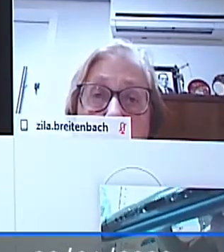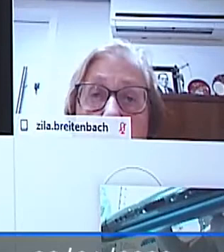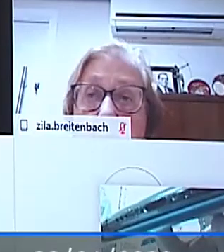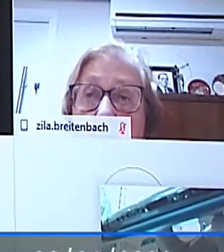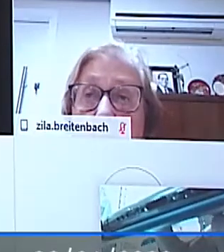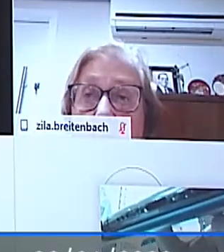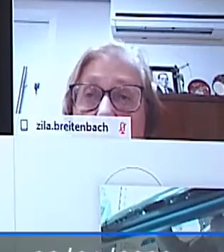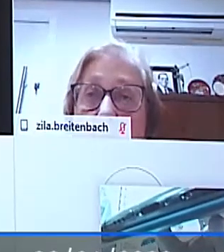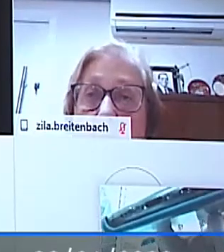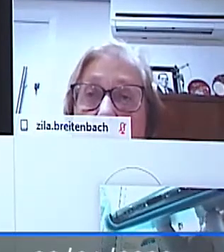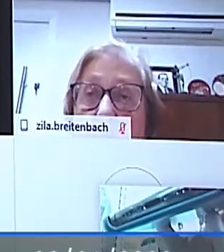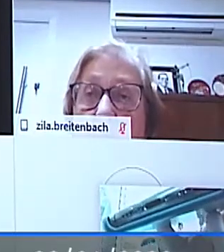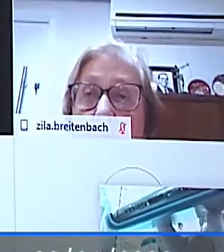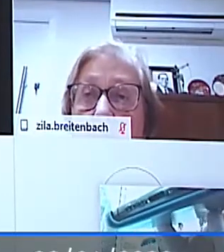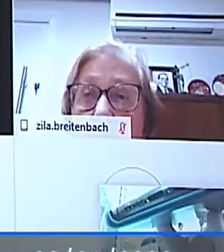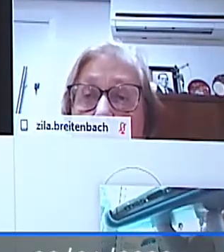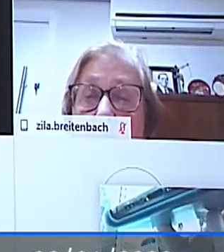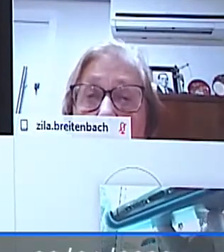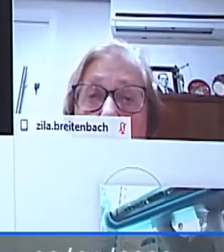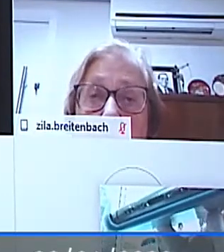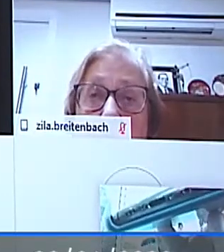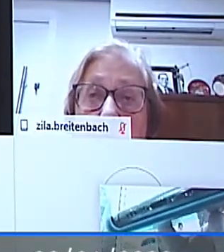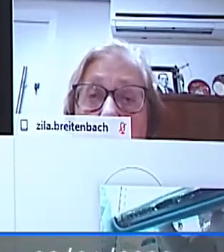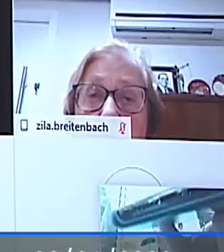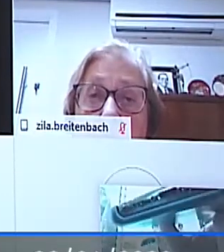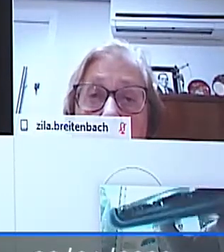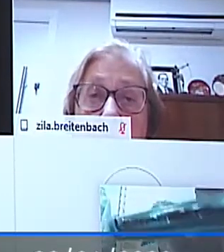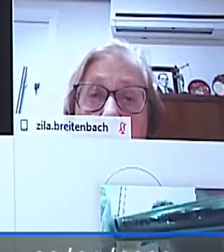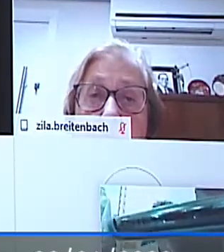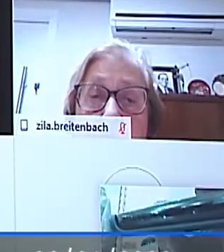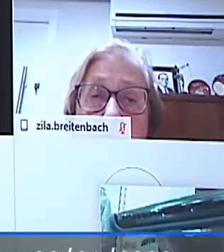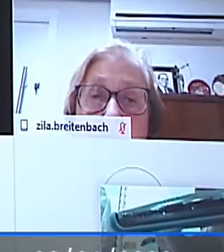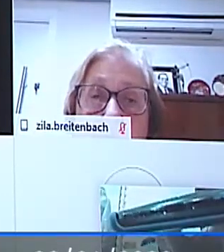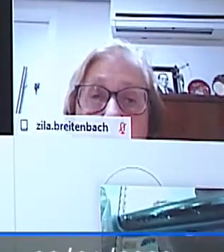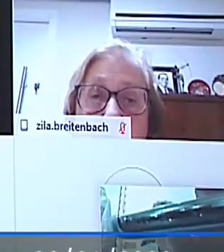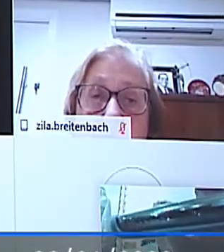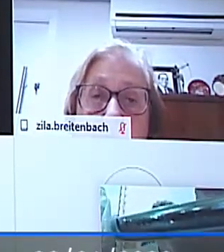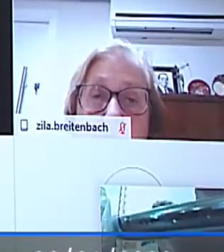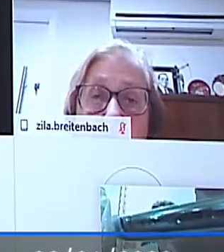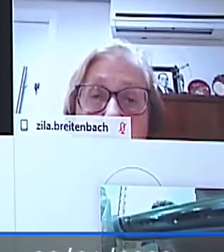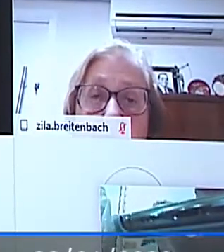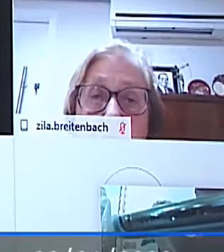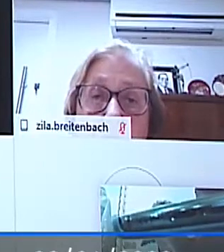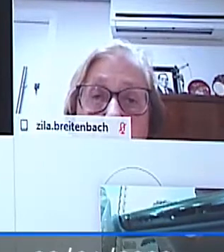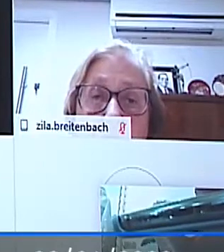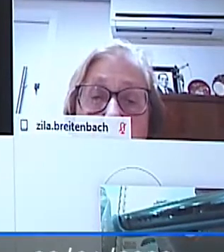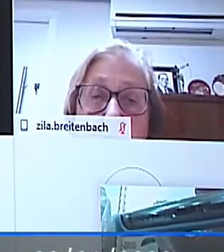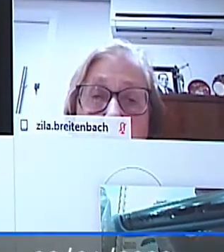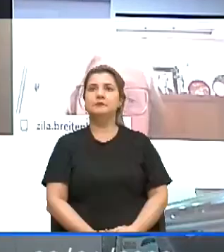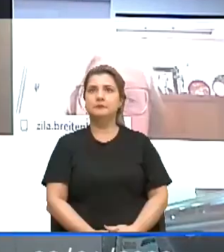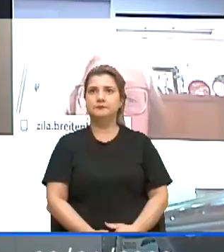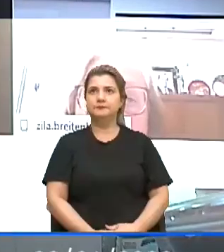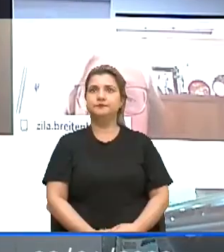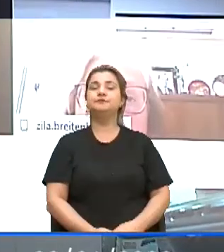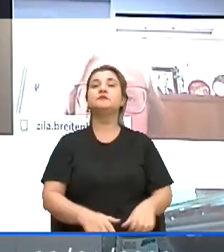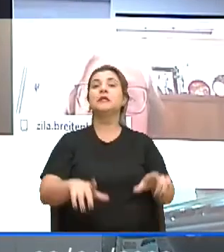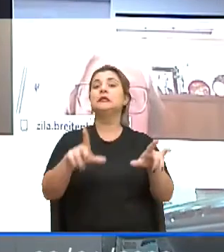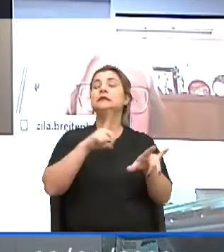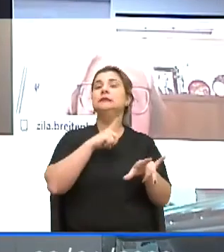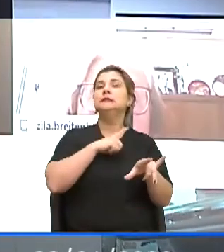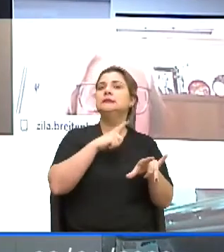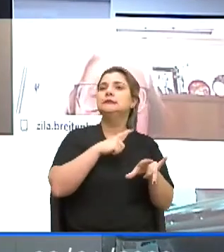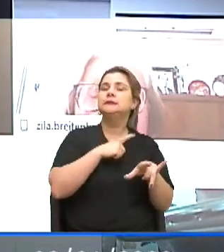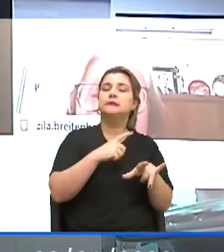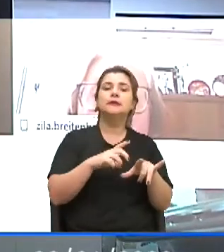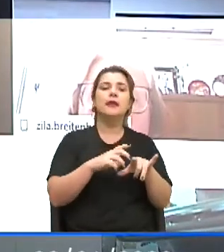nesse momento, e não só o ramo do frigorífico, como também todo o nosso ramo da alimentação, porque a gente tem a cadeia do arroz, nós temos a cadeia do laticínio, nós